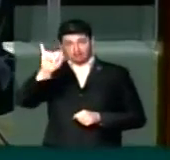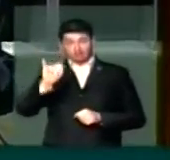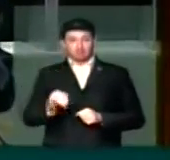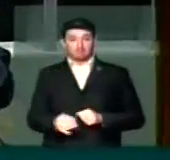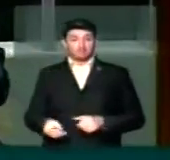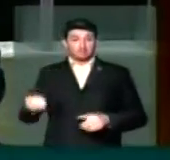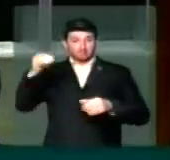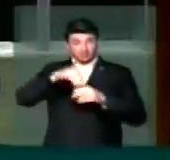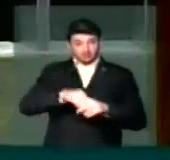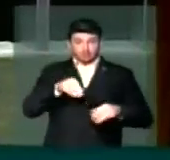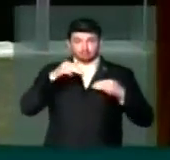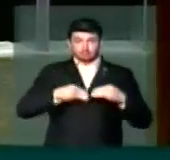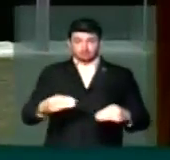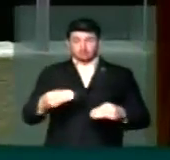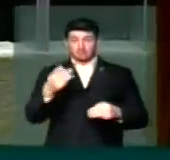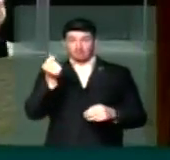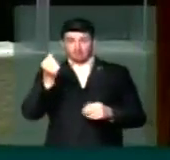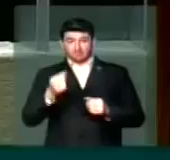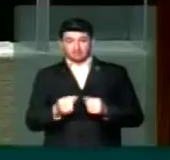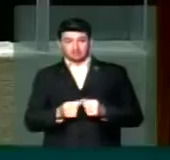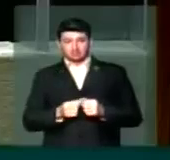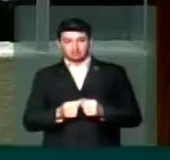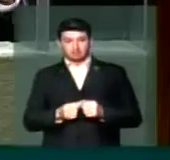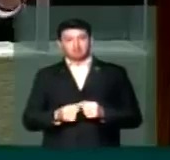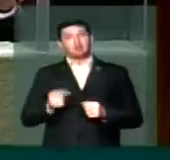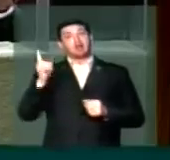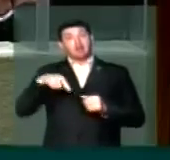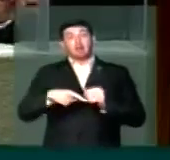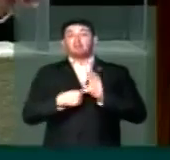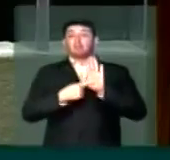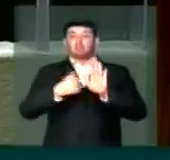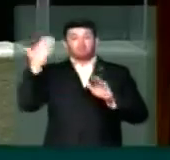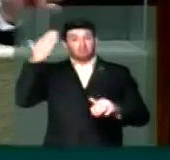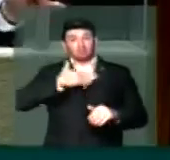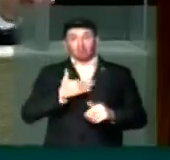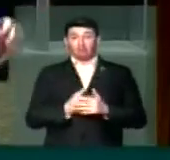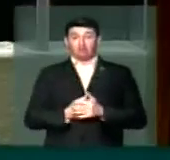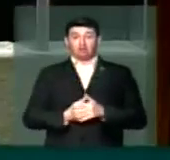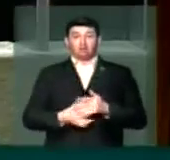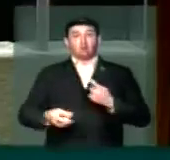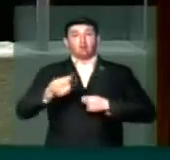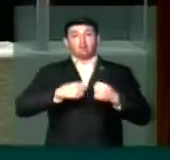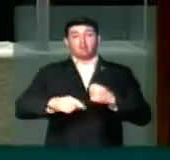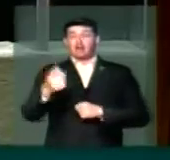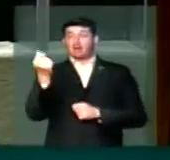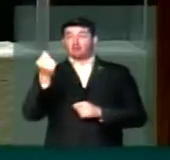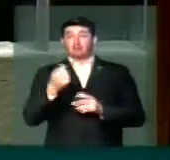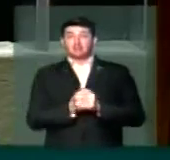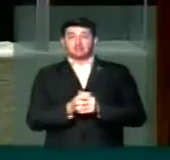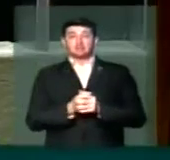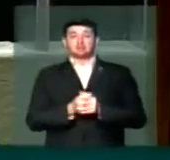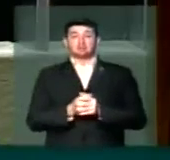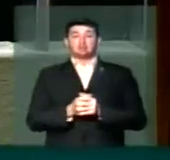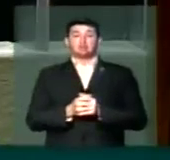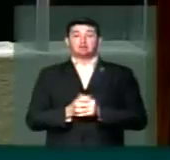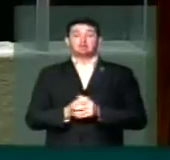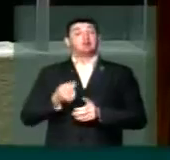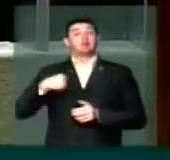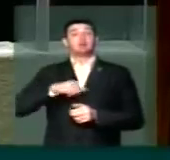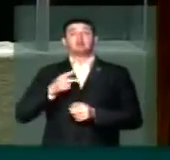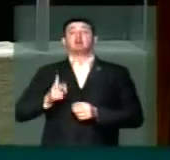para o Ministério da Fazenda é uma sinalização para o mercado financeiro que nós